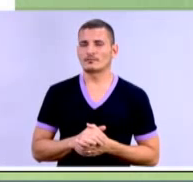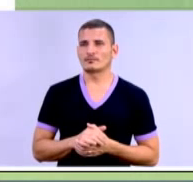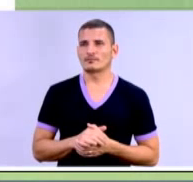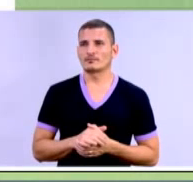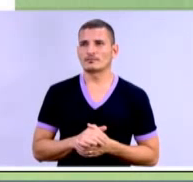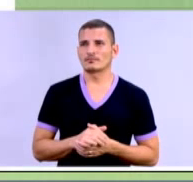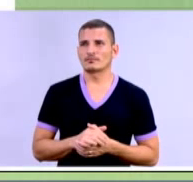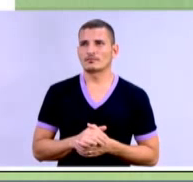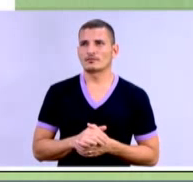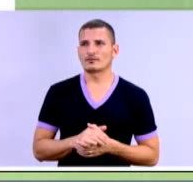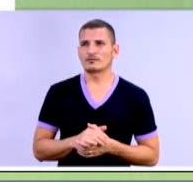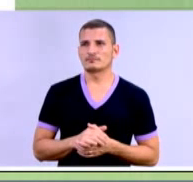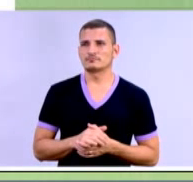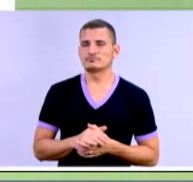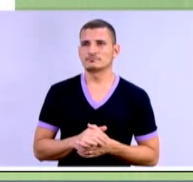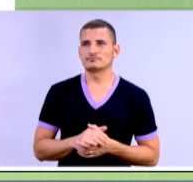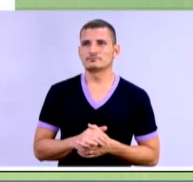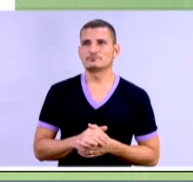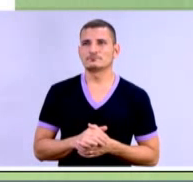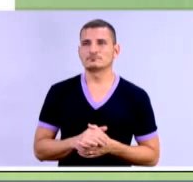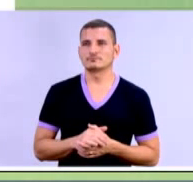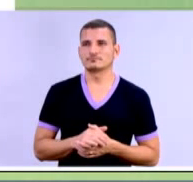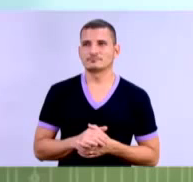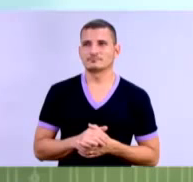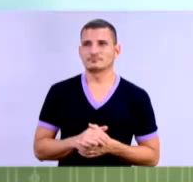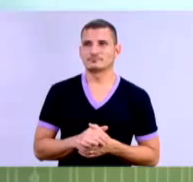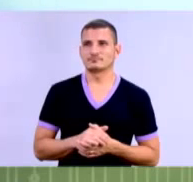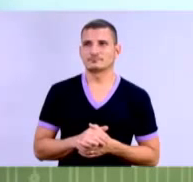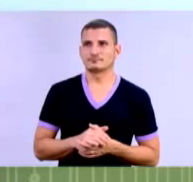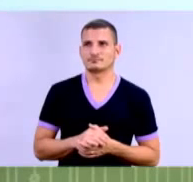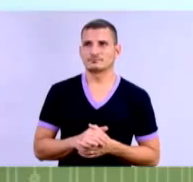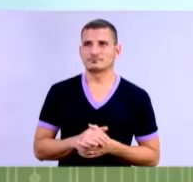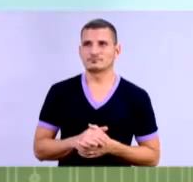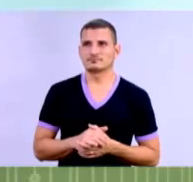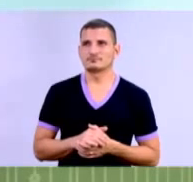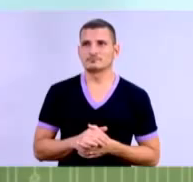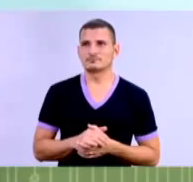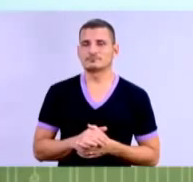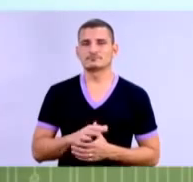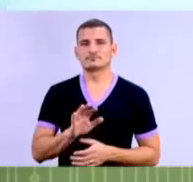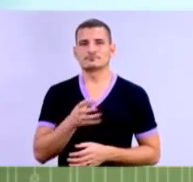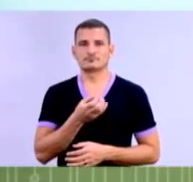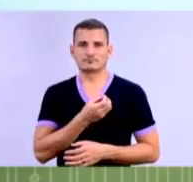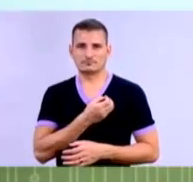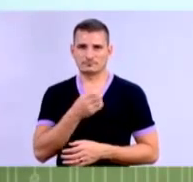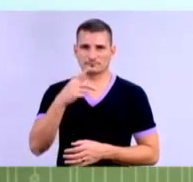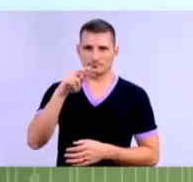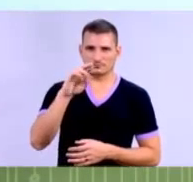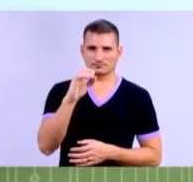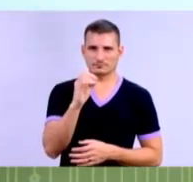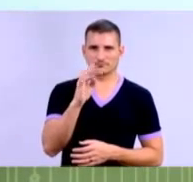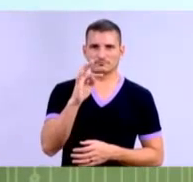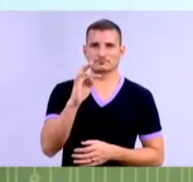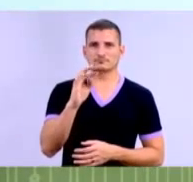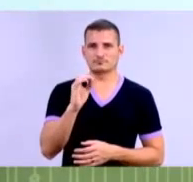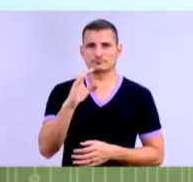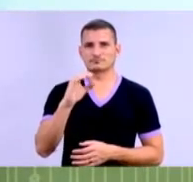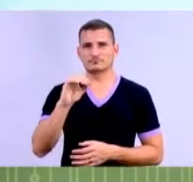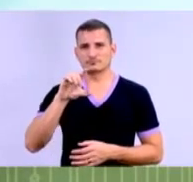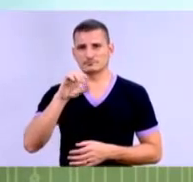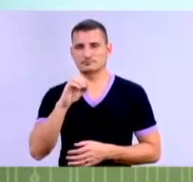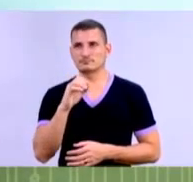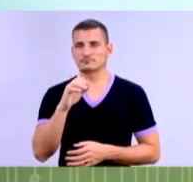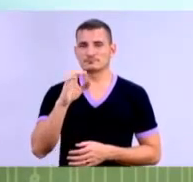volt, e aí ele identificaria, por exemplo, que o protocolo falaria, o protocolo lá de camada física, entenderia assim, ó, se for